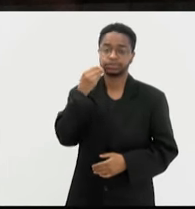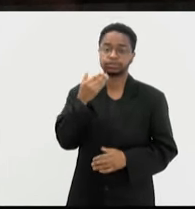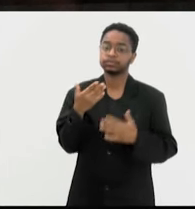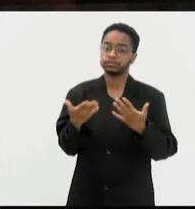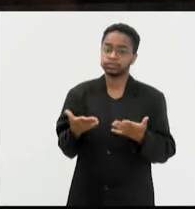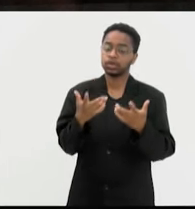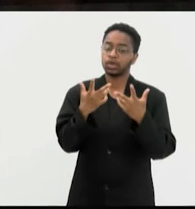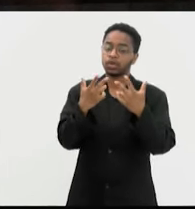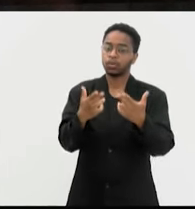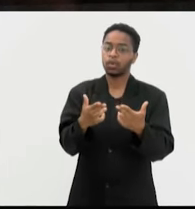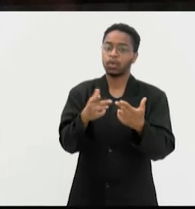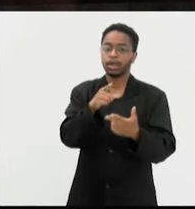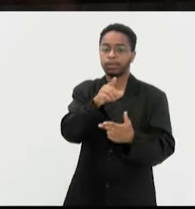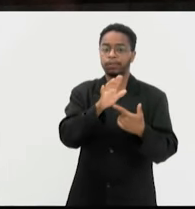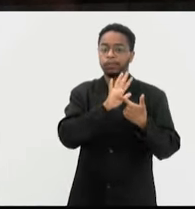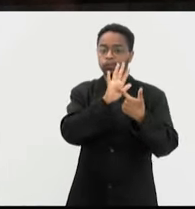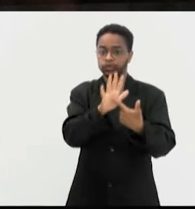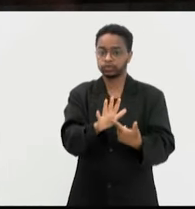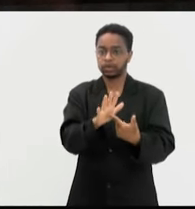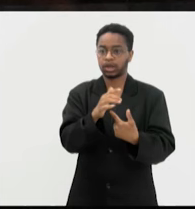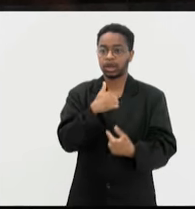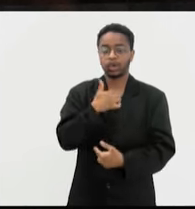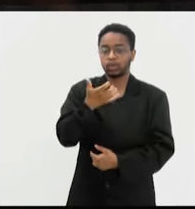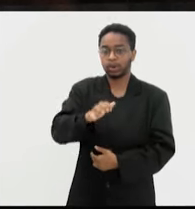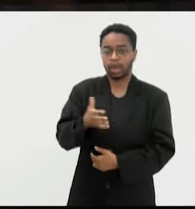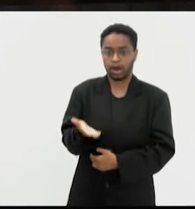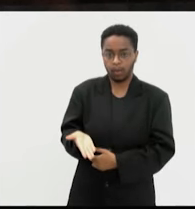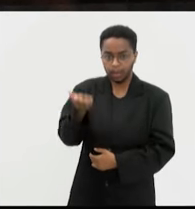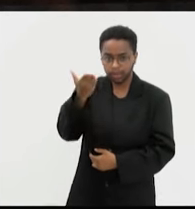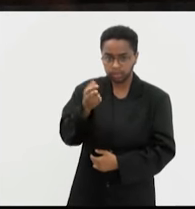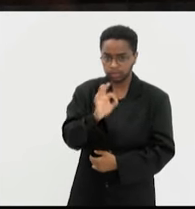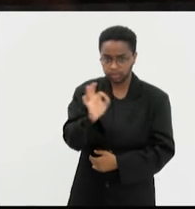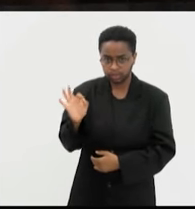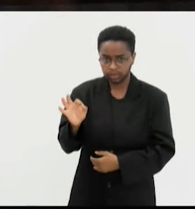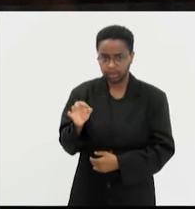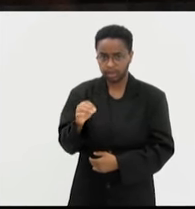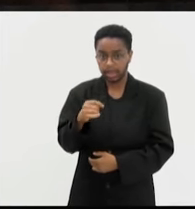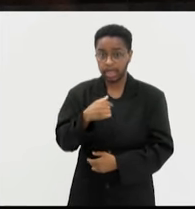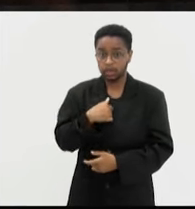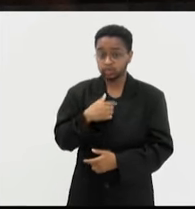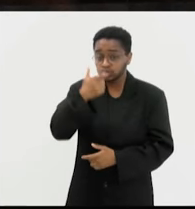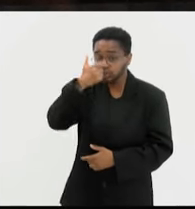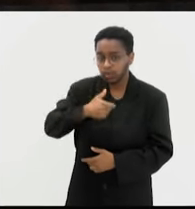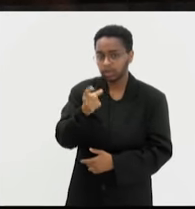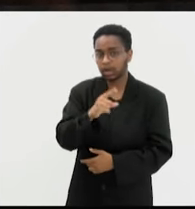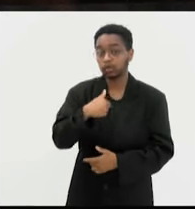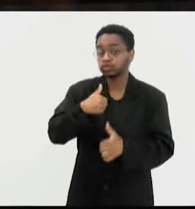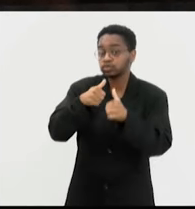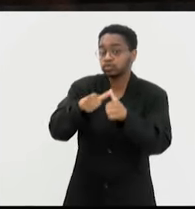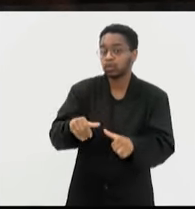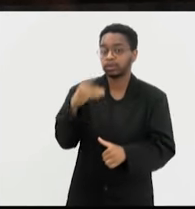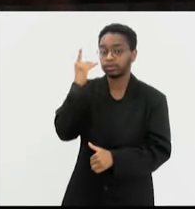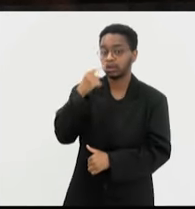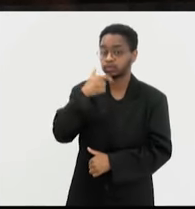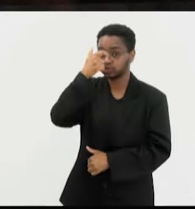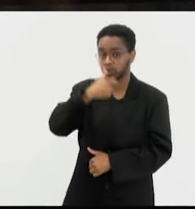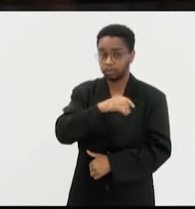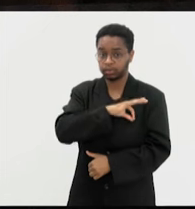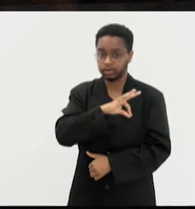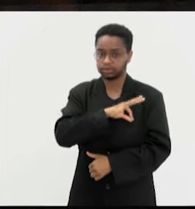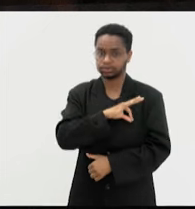bem colocou meu amigo aqui eu não quero aumento eu não sou Deputado eu estou Deputado Eu sou